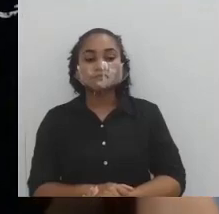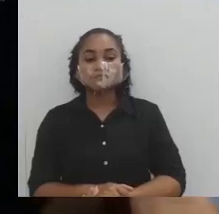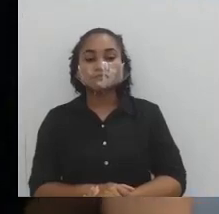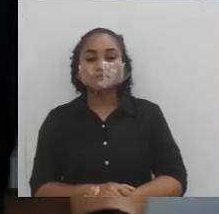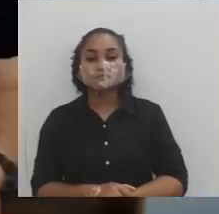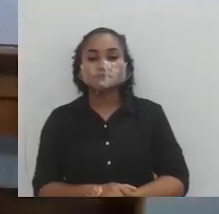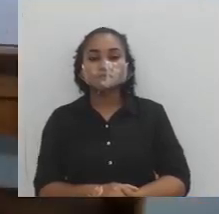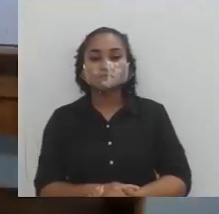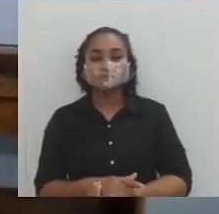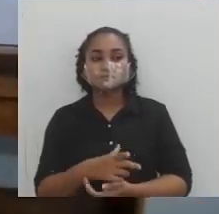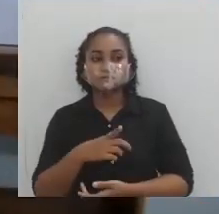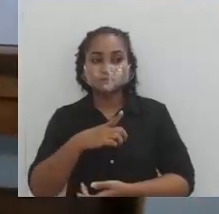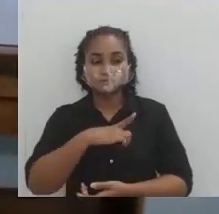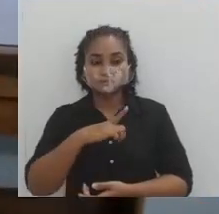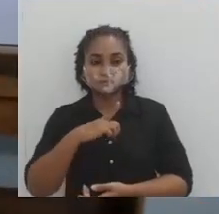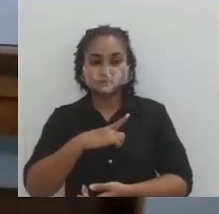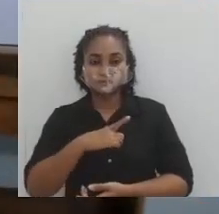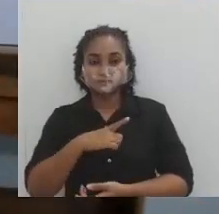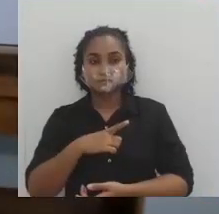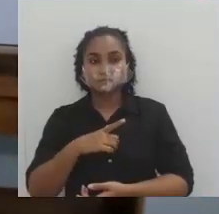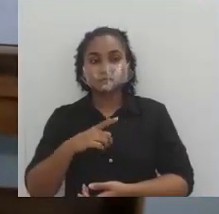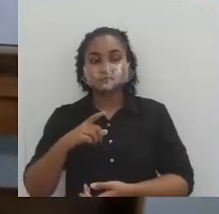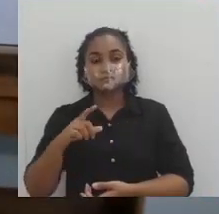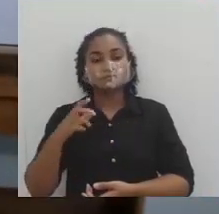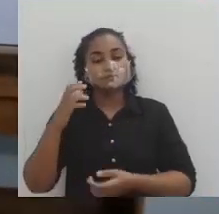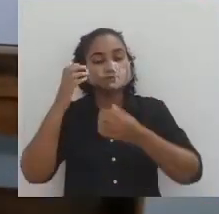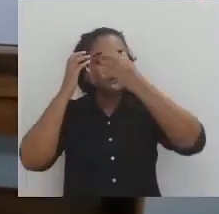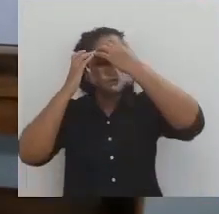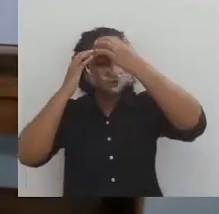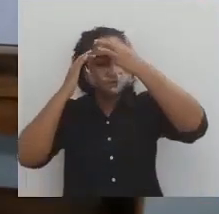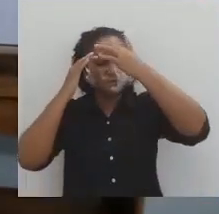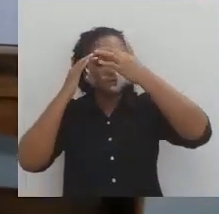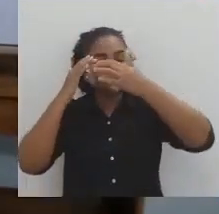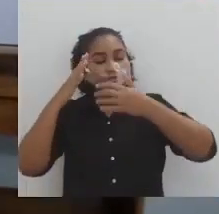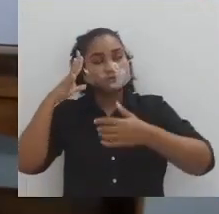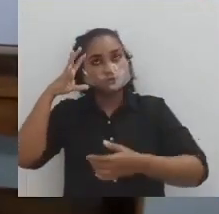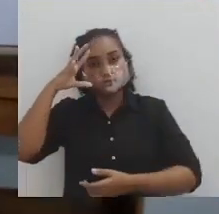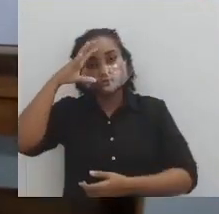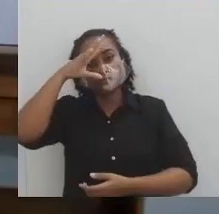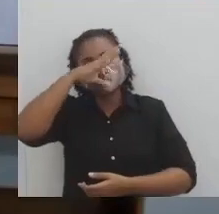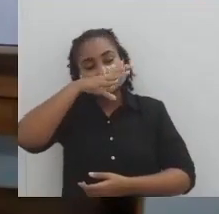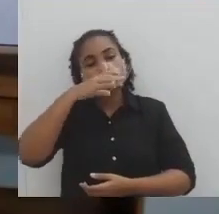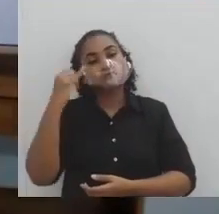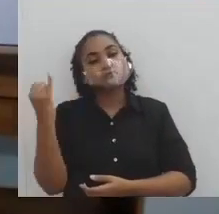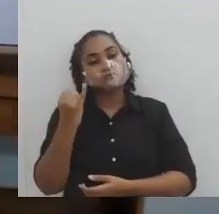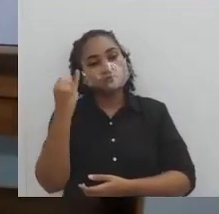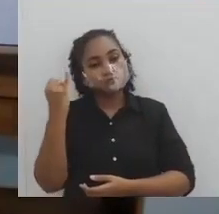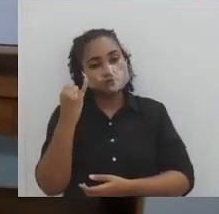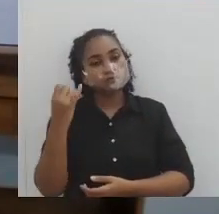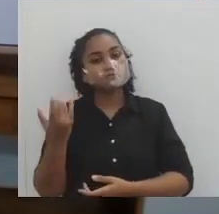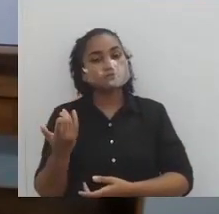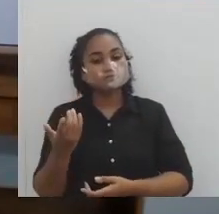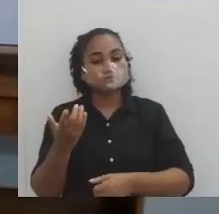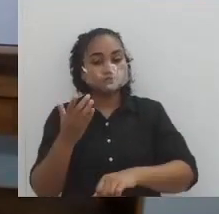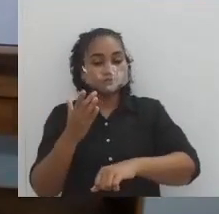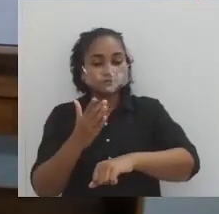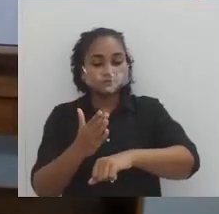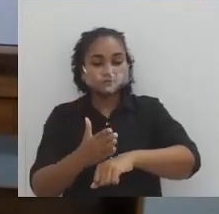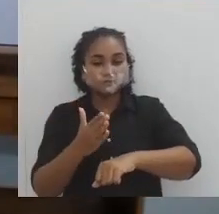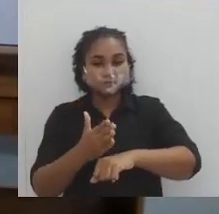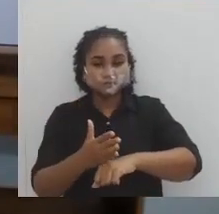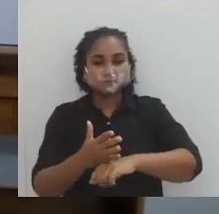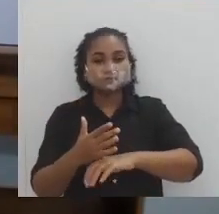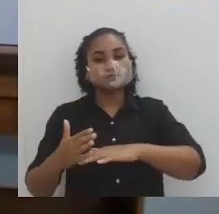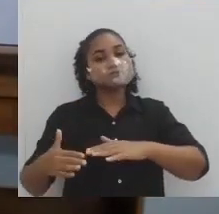Nós temos aqui esse que é um raciocínio muito grande e é importante, como citou também na Idade Moderna, da questão